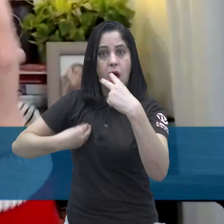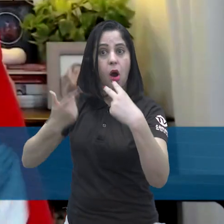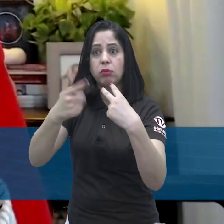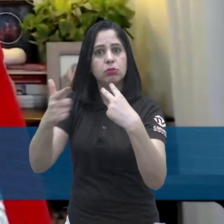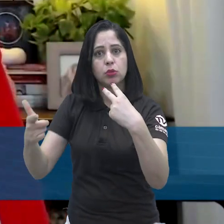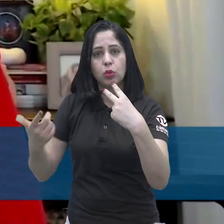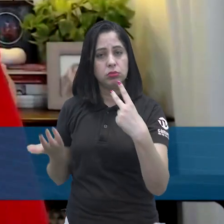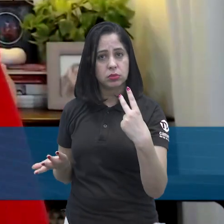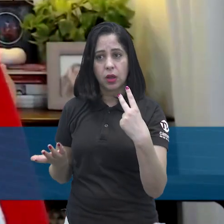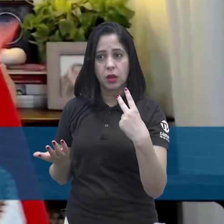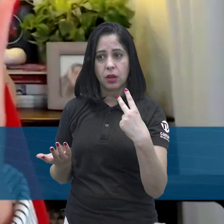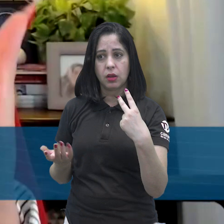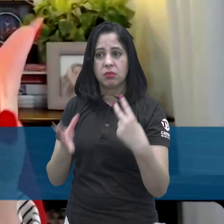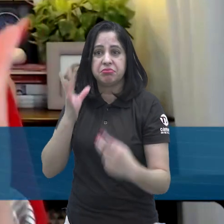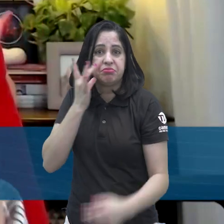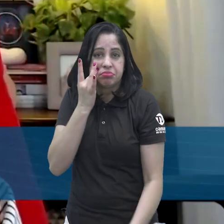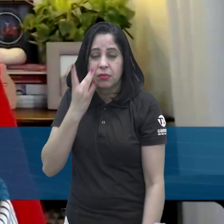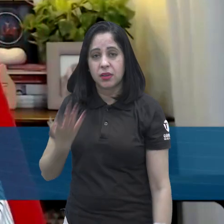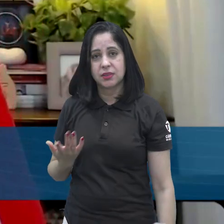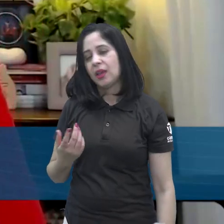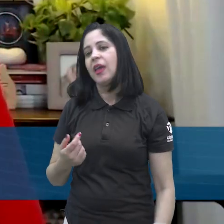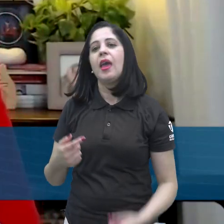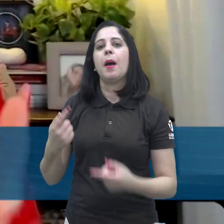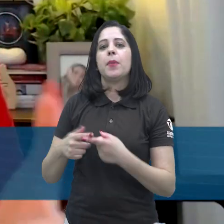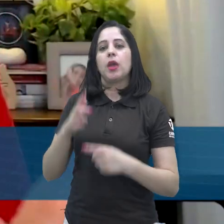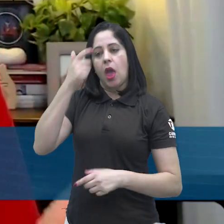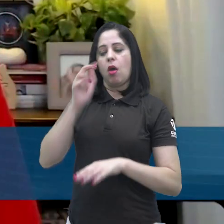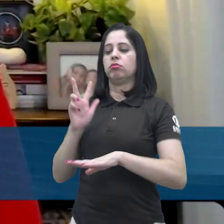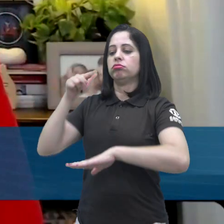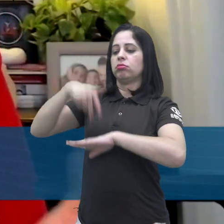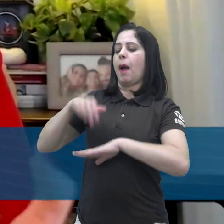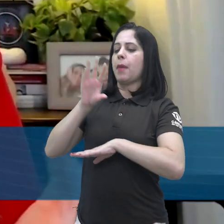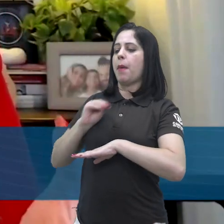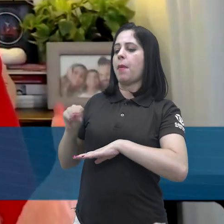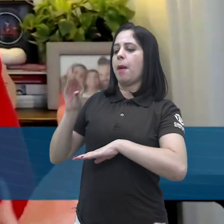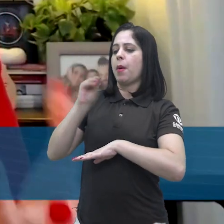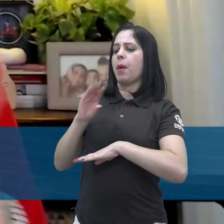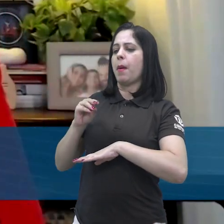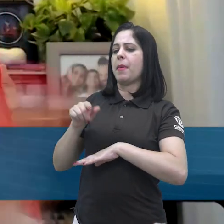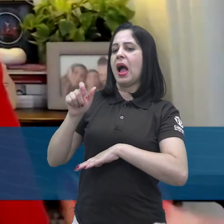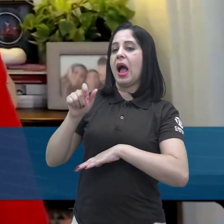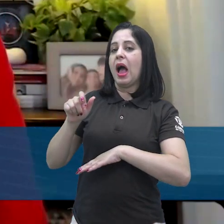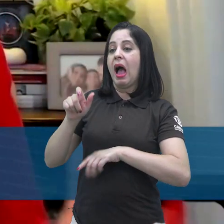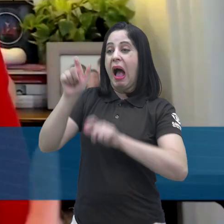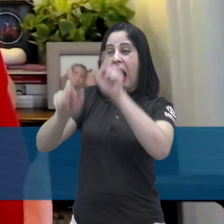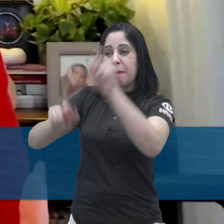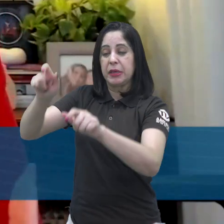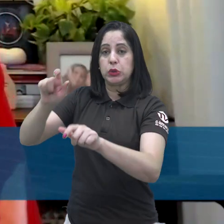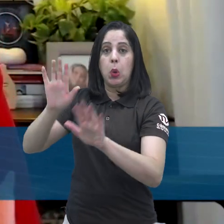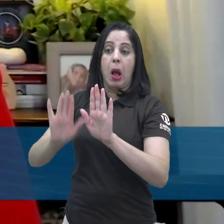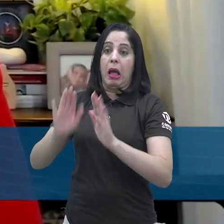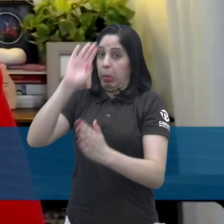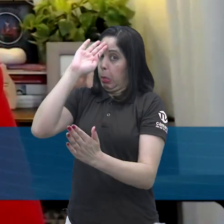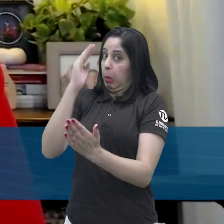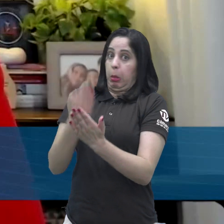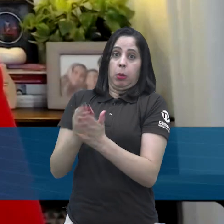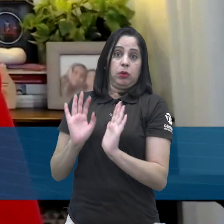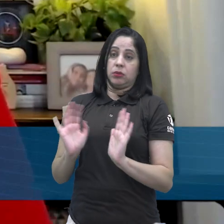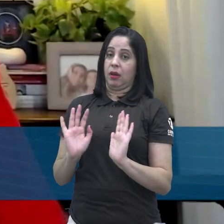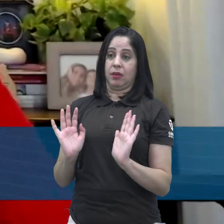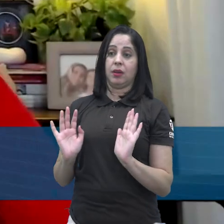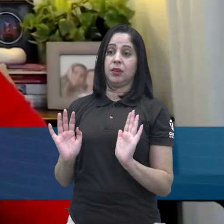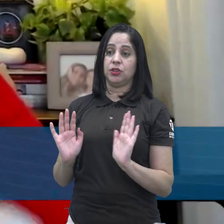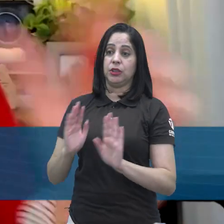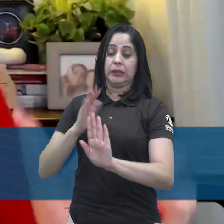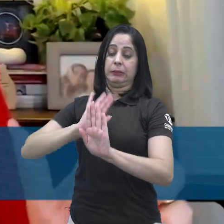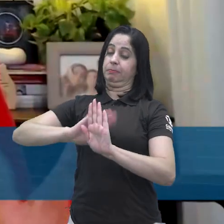ela não tem essa sensação de que o que você está falando é verdade ou não. É mais difícil de você gerar essa credibilidade para quem está lá do outro